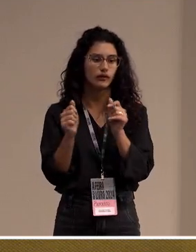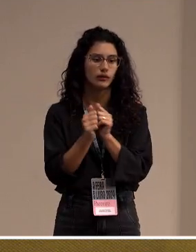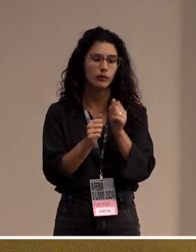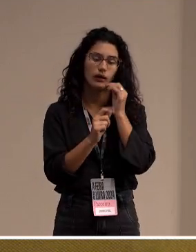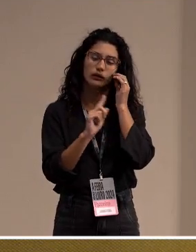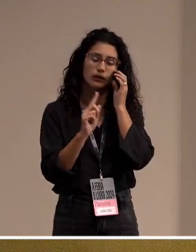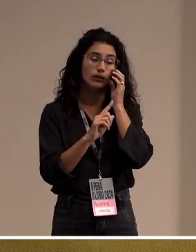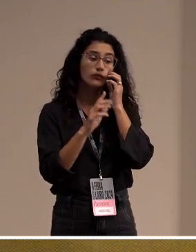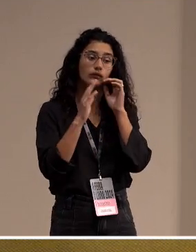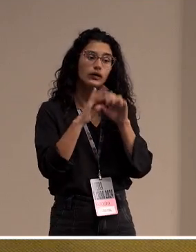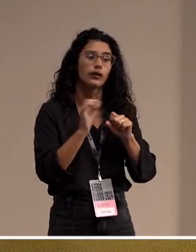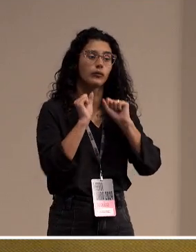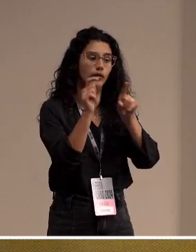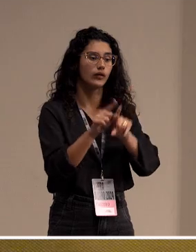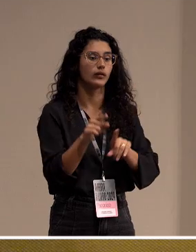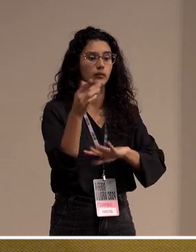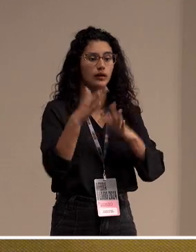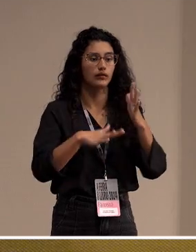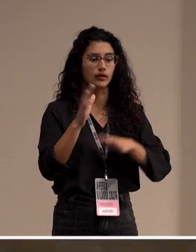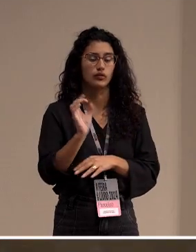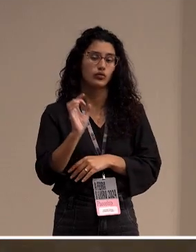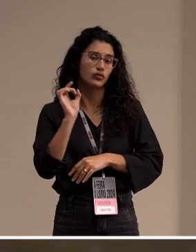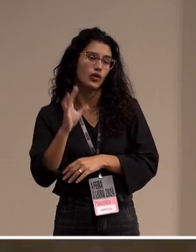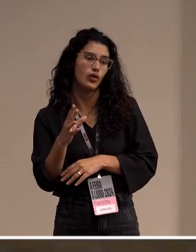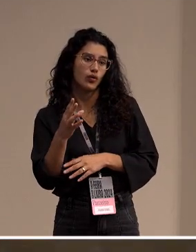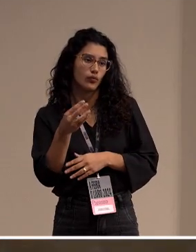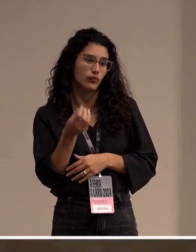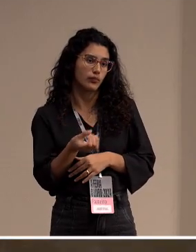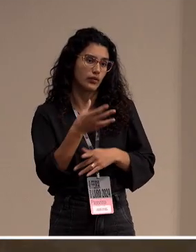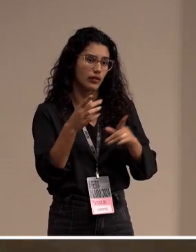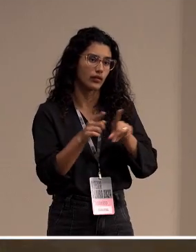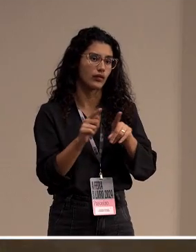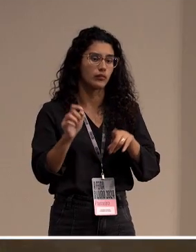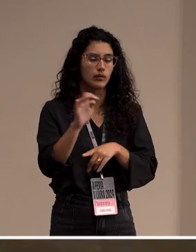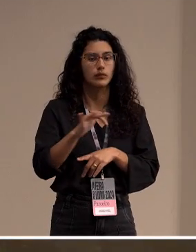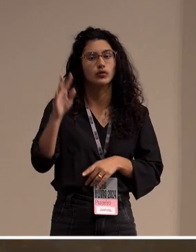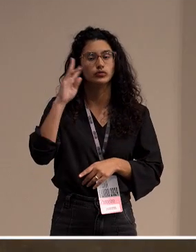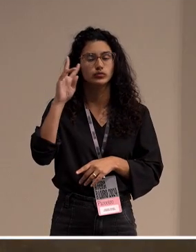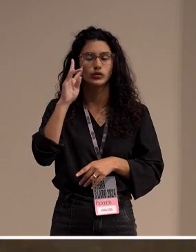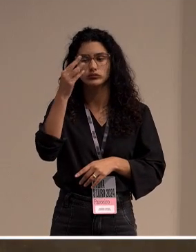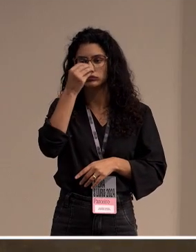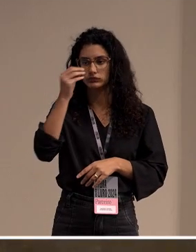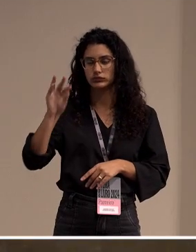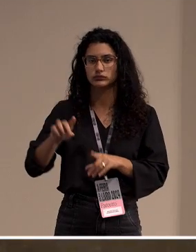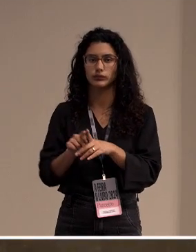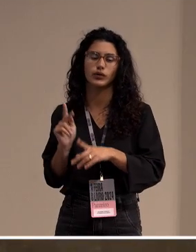rest of the story. Você pode, às vezes, simplesmente deixar a parte histórica de lado.